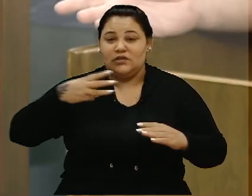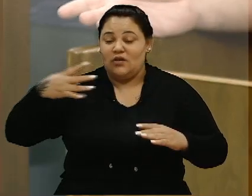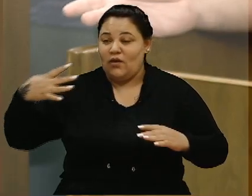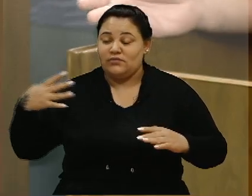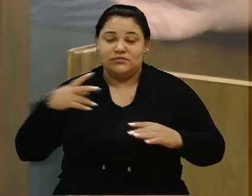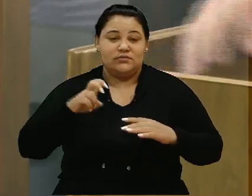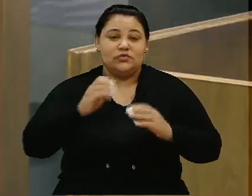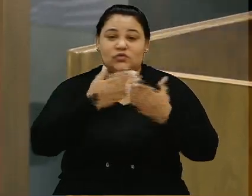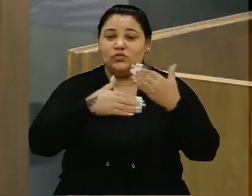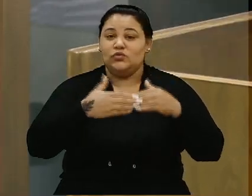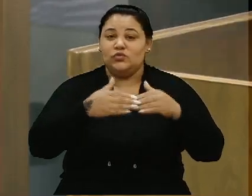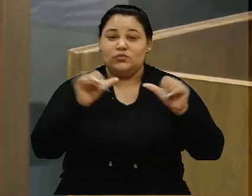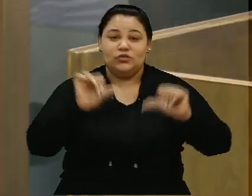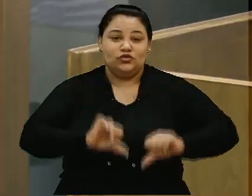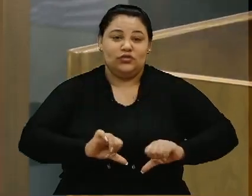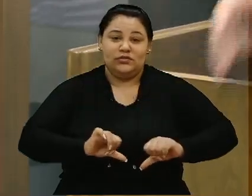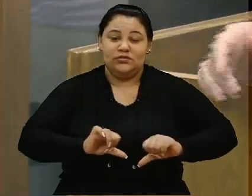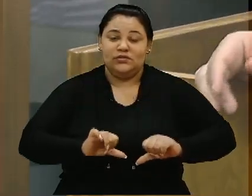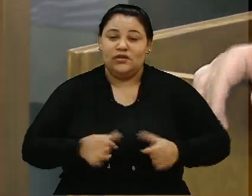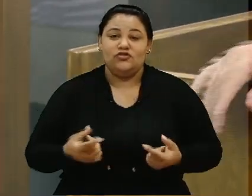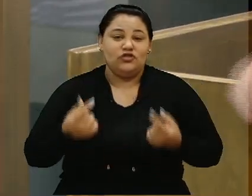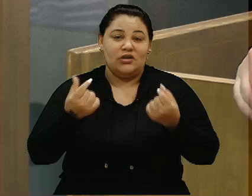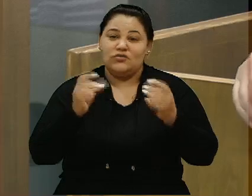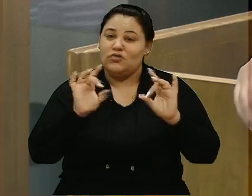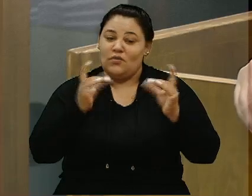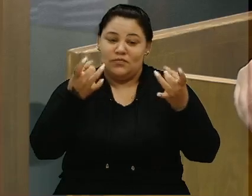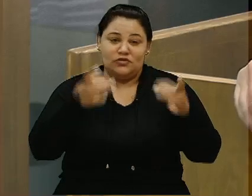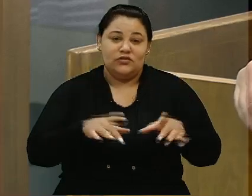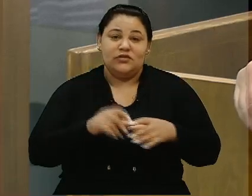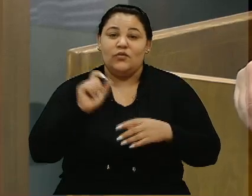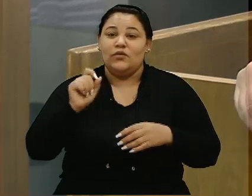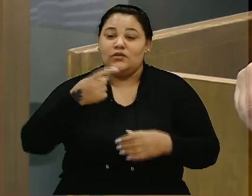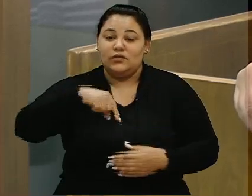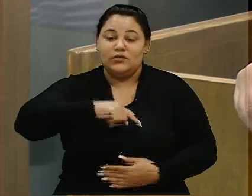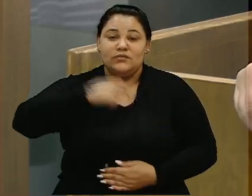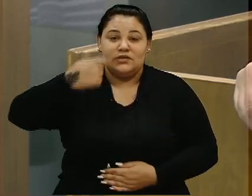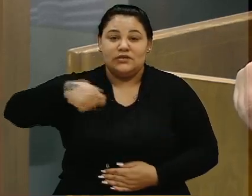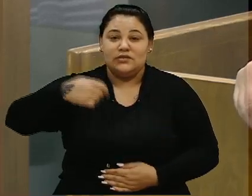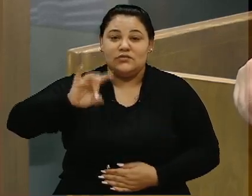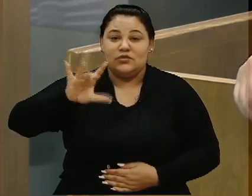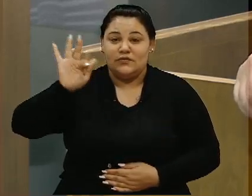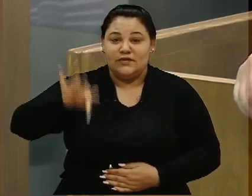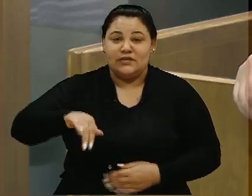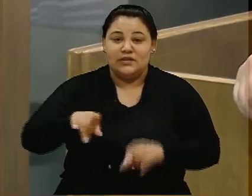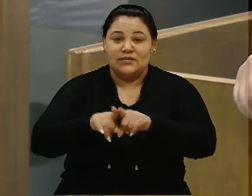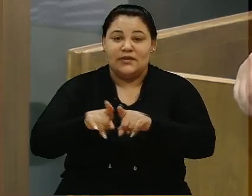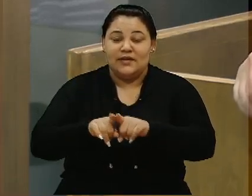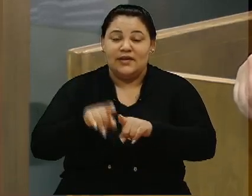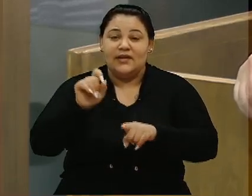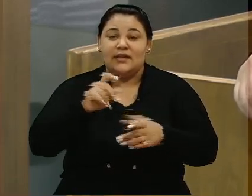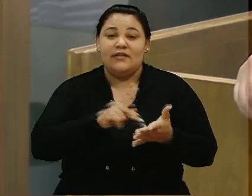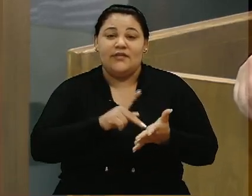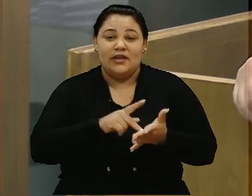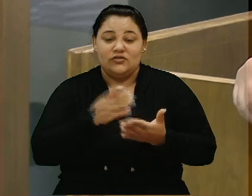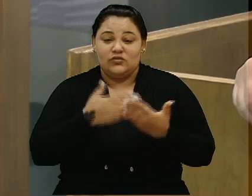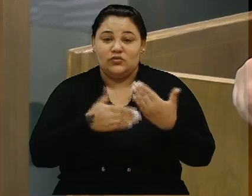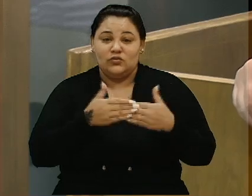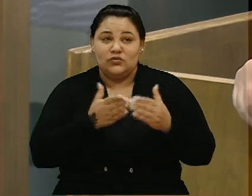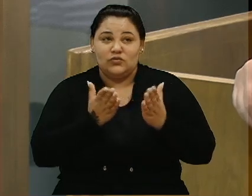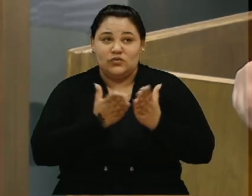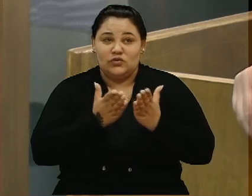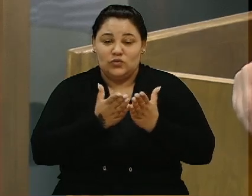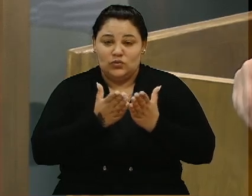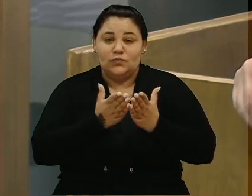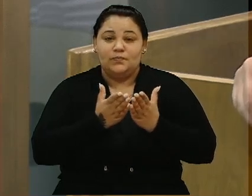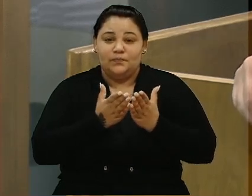caído. Então vai ser dinheiro só botado fora. O que nós precisamos, e para concluir, presidente, é que, de fato, esses estudos venham,